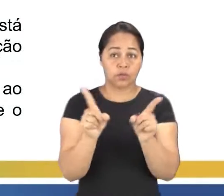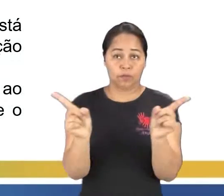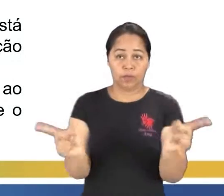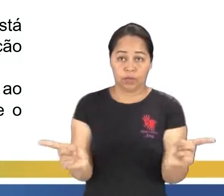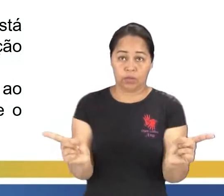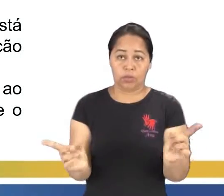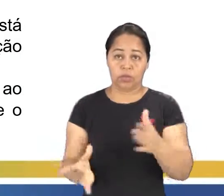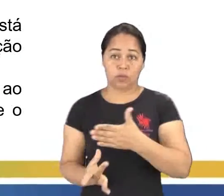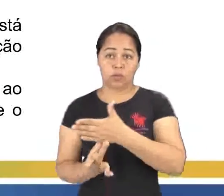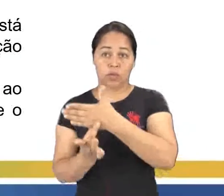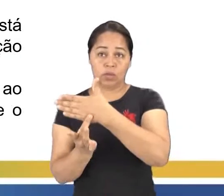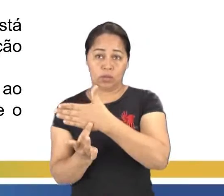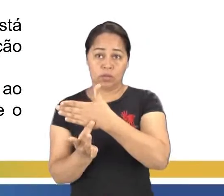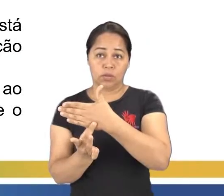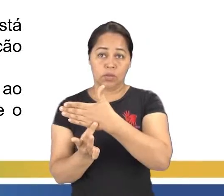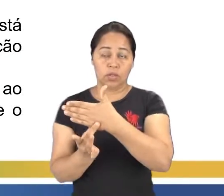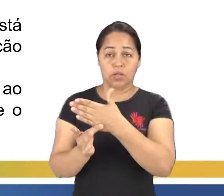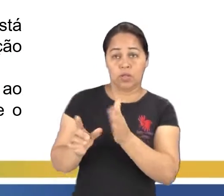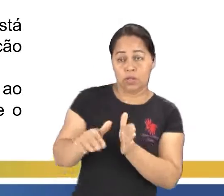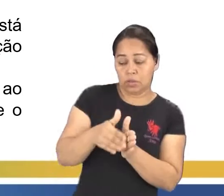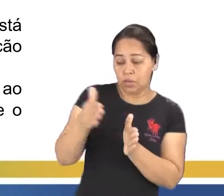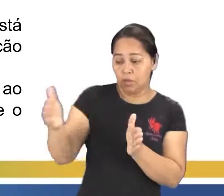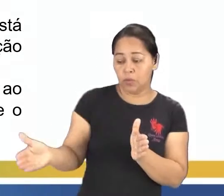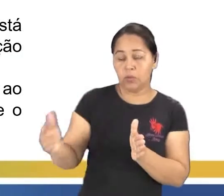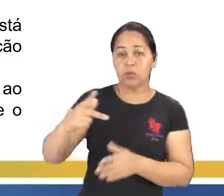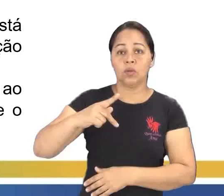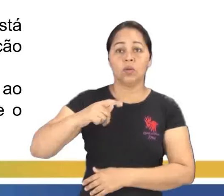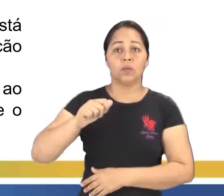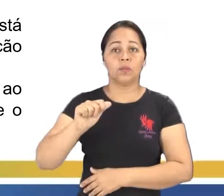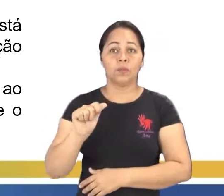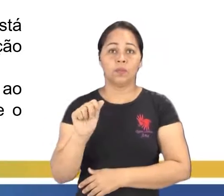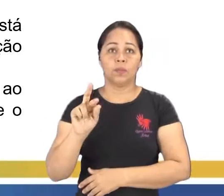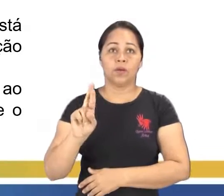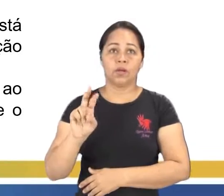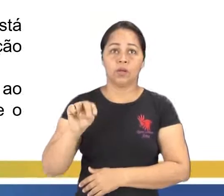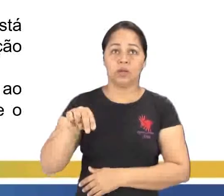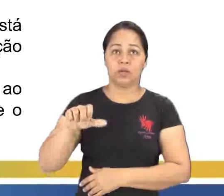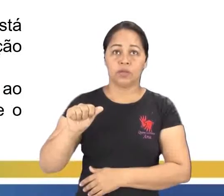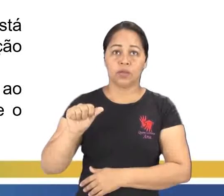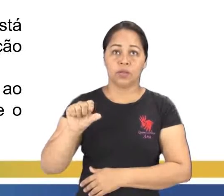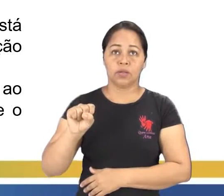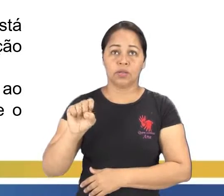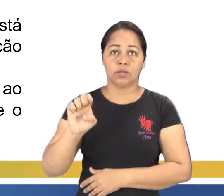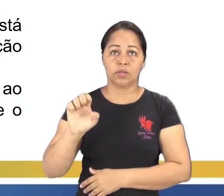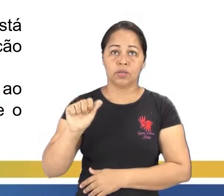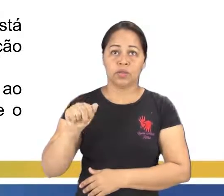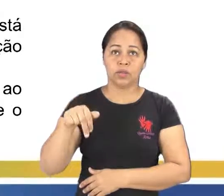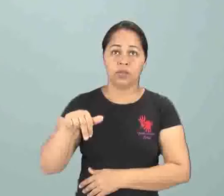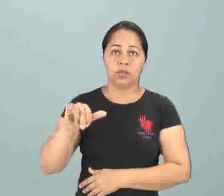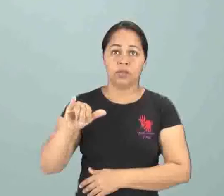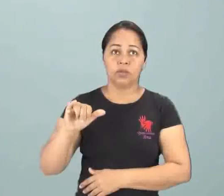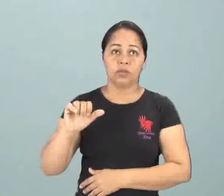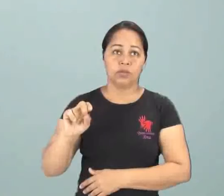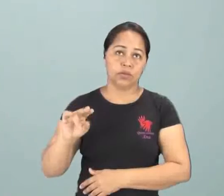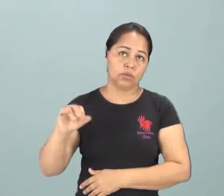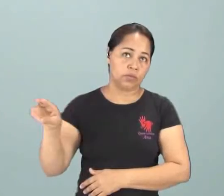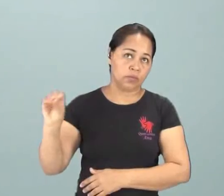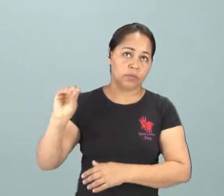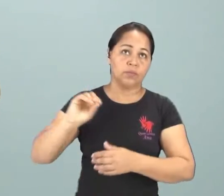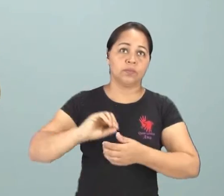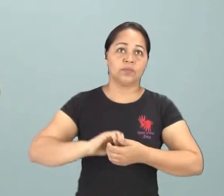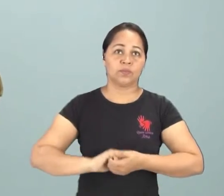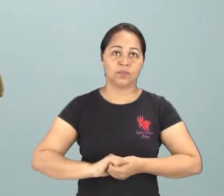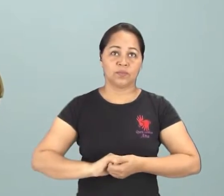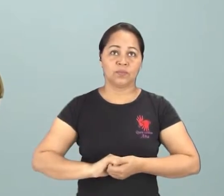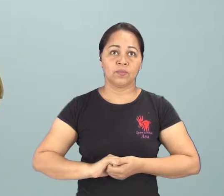e anterior ao parnasianismo. E dessa mesma maneira como o realismo, ele se posiciona contra os ideais românticos, que fique